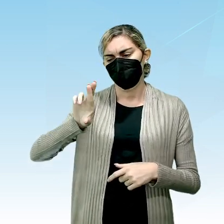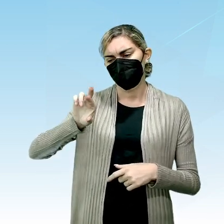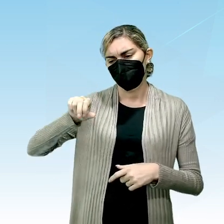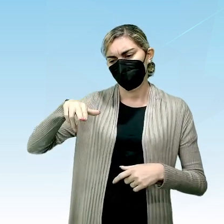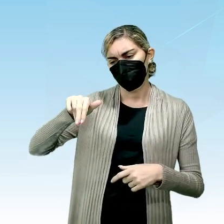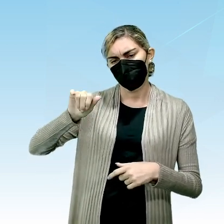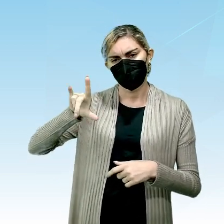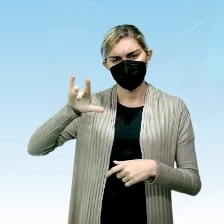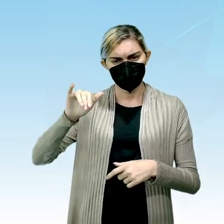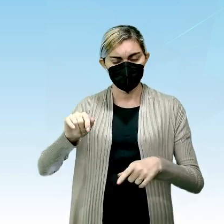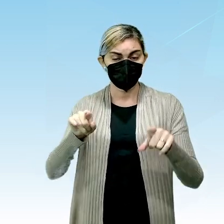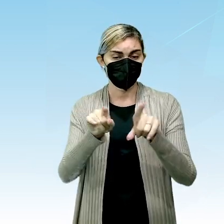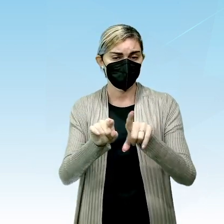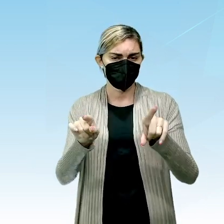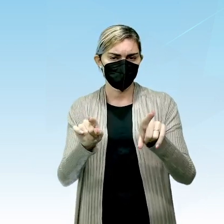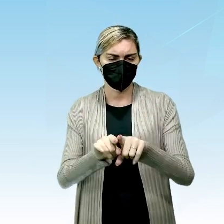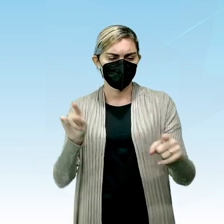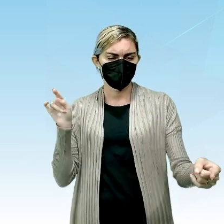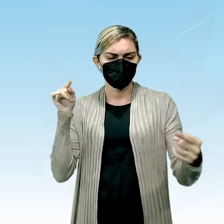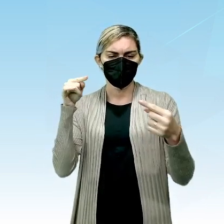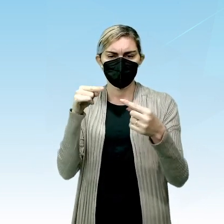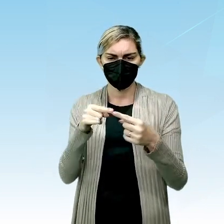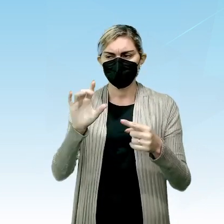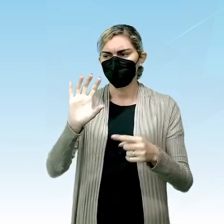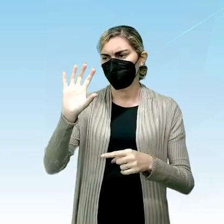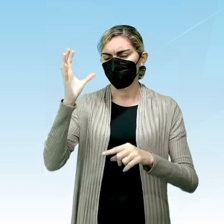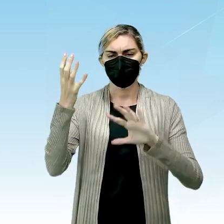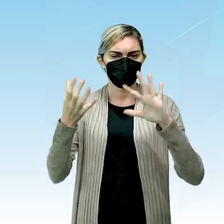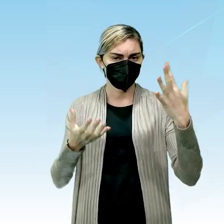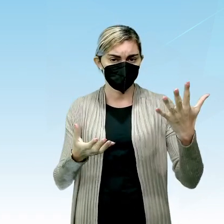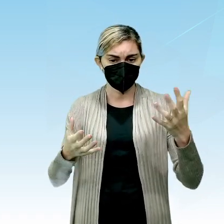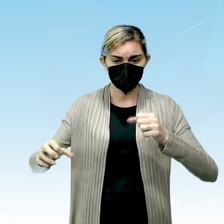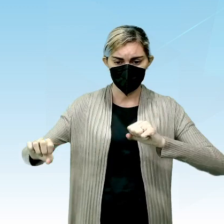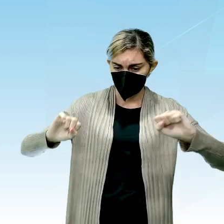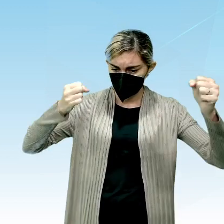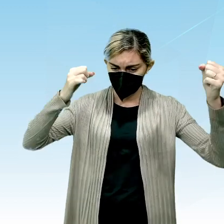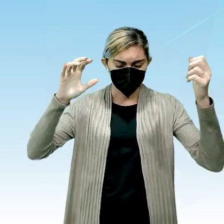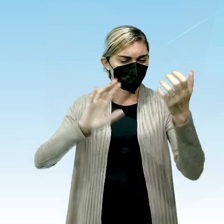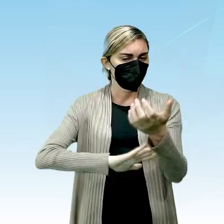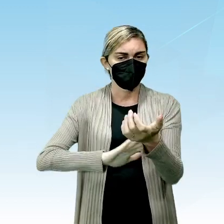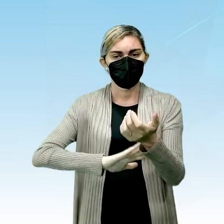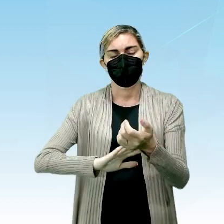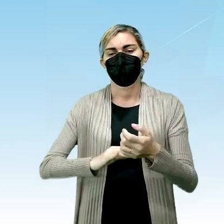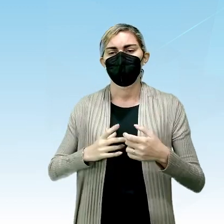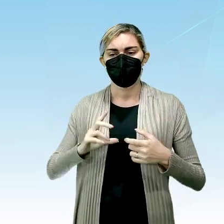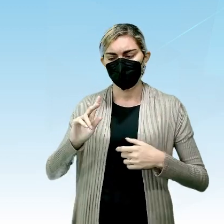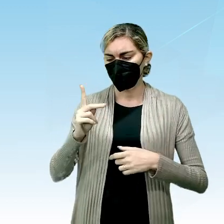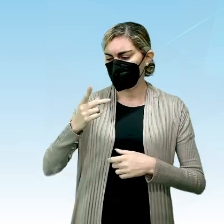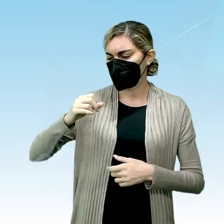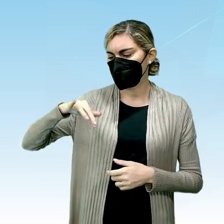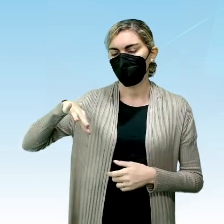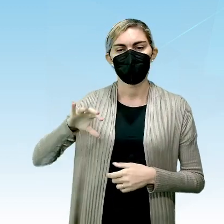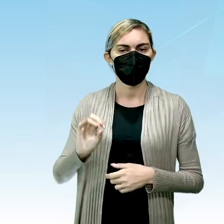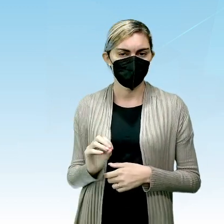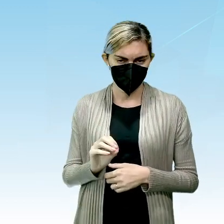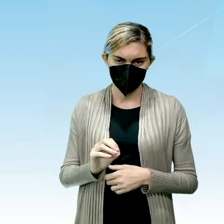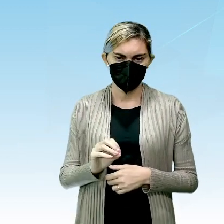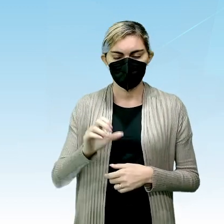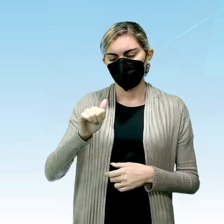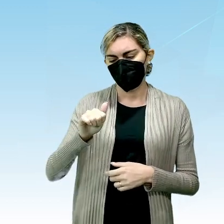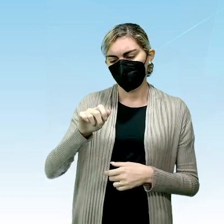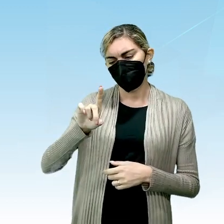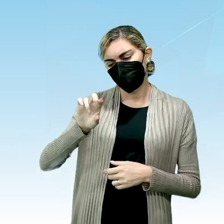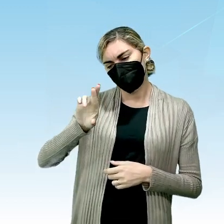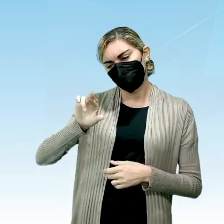está também relacionada com as situações de estresses. Uma das ações desses hormônios, no caso a adrenalina, é